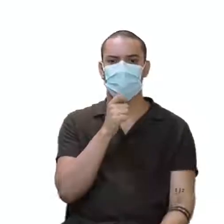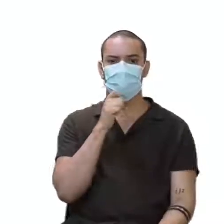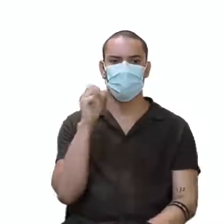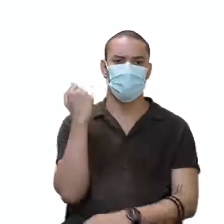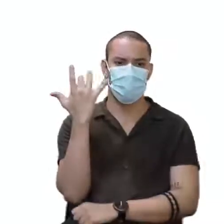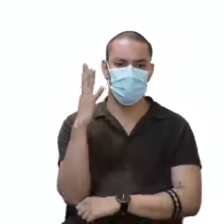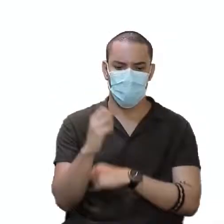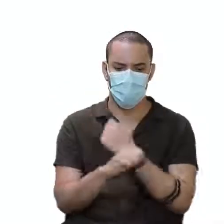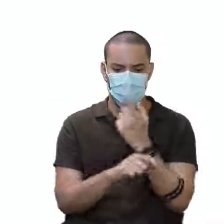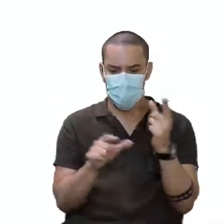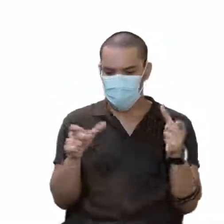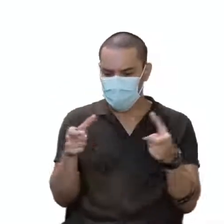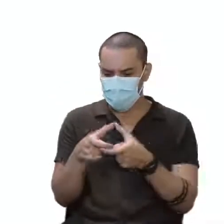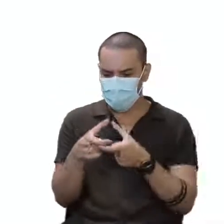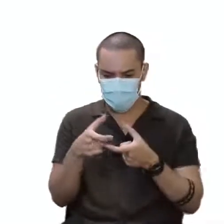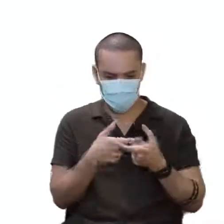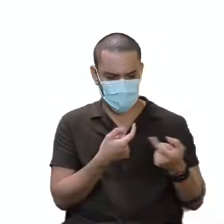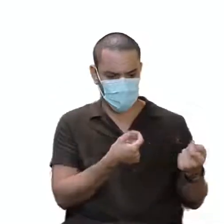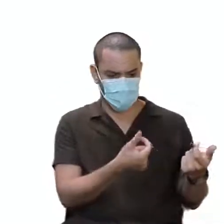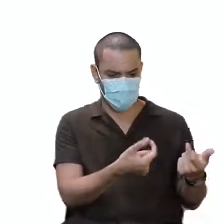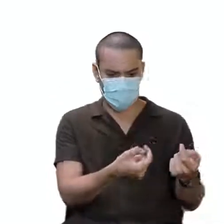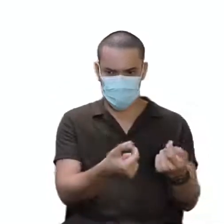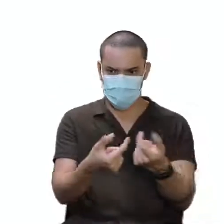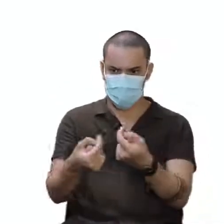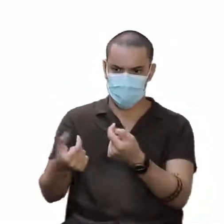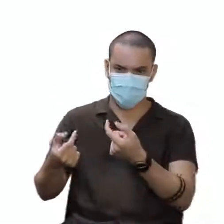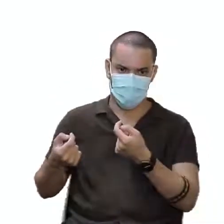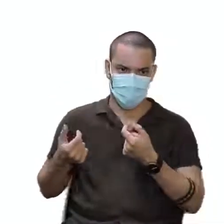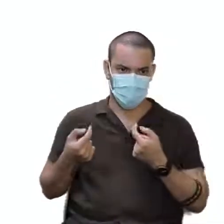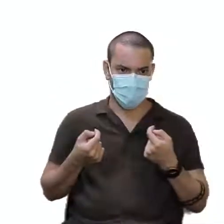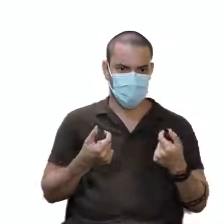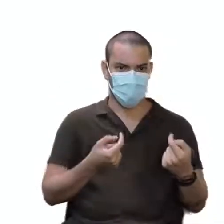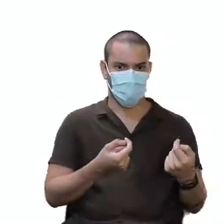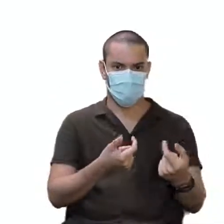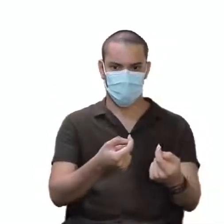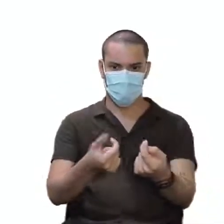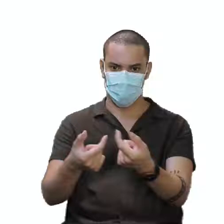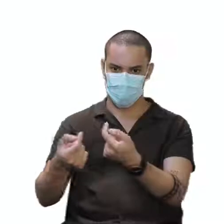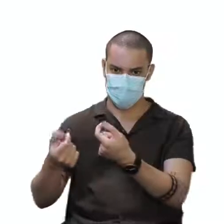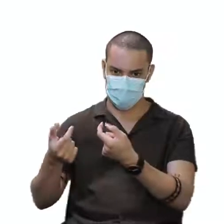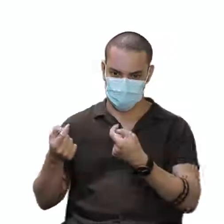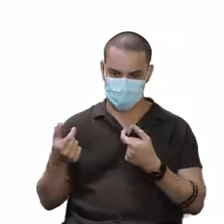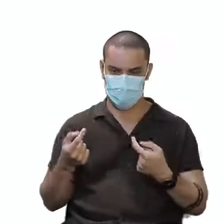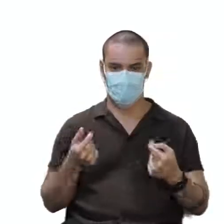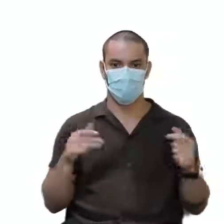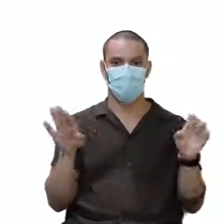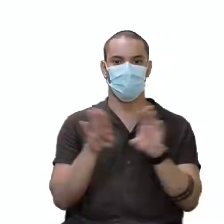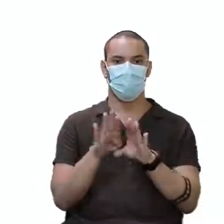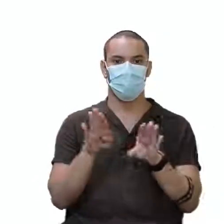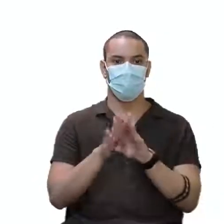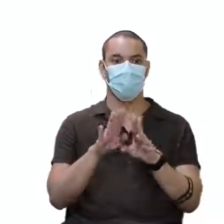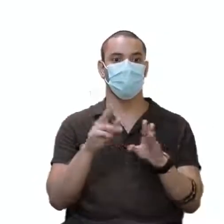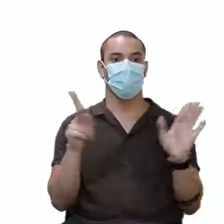arbustivo, né? Esses arbustivos são aqueles, são chamados também daquelas toiceiras, né? E